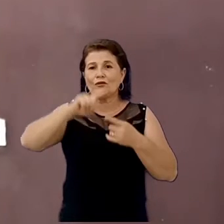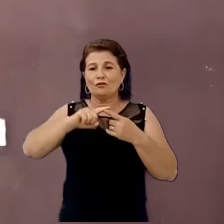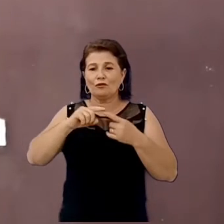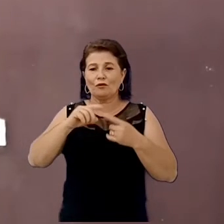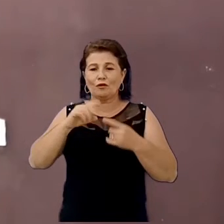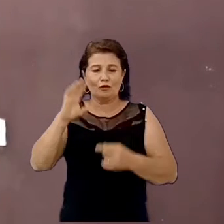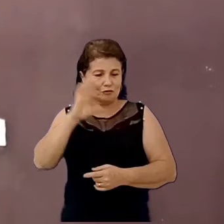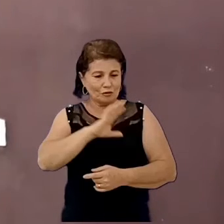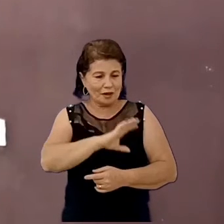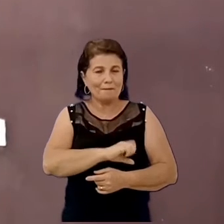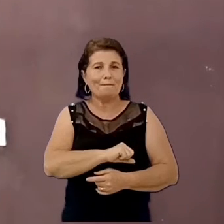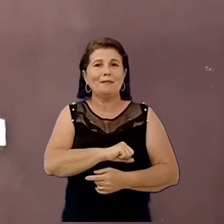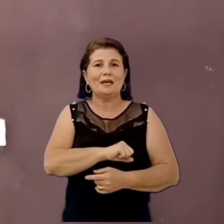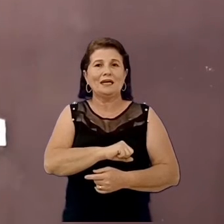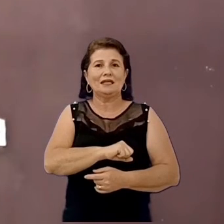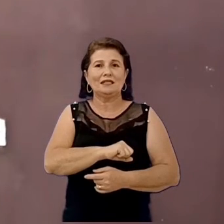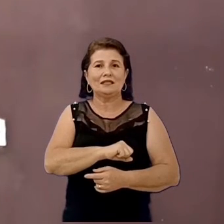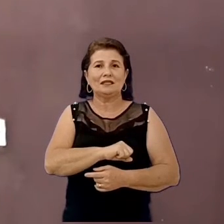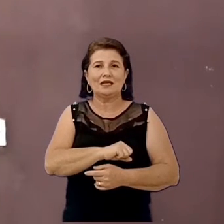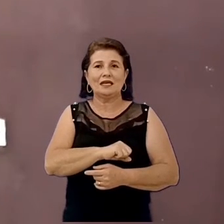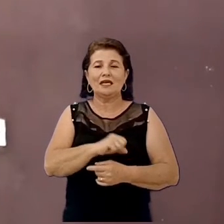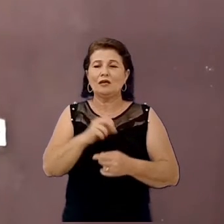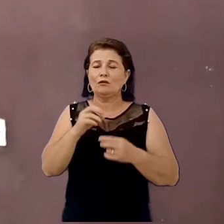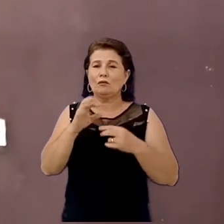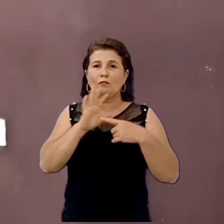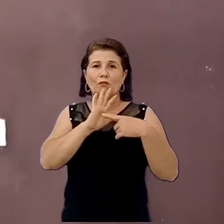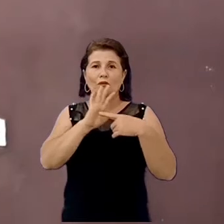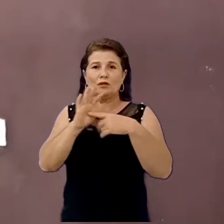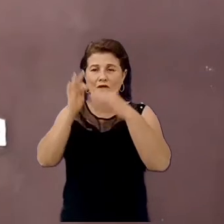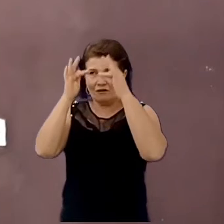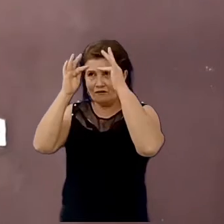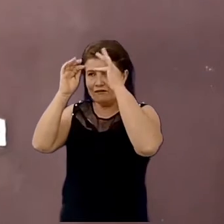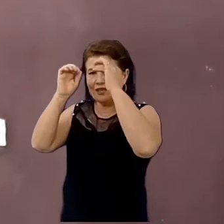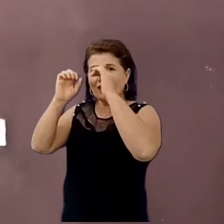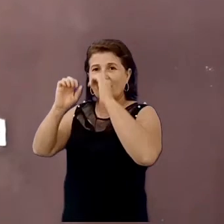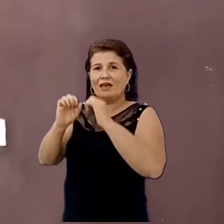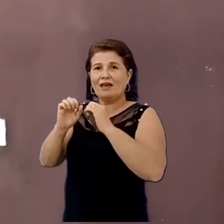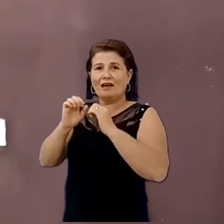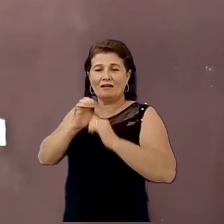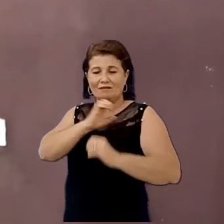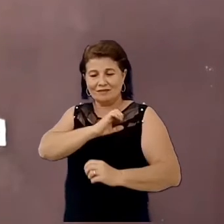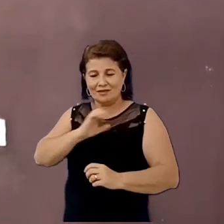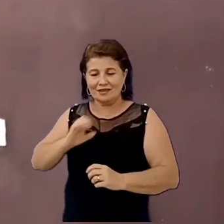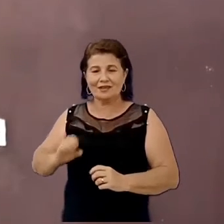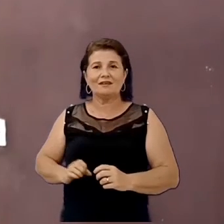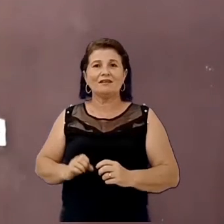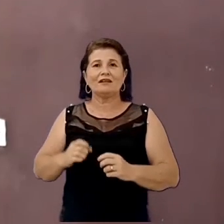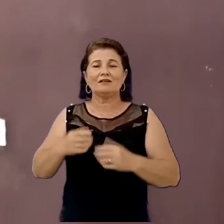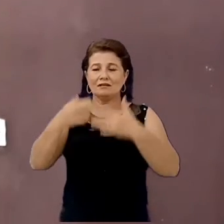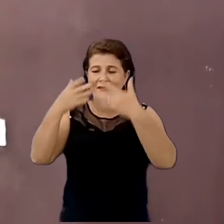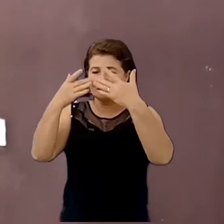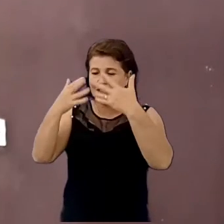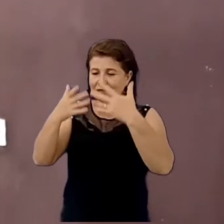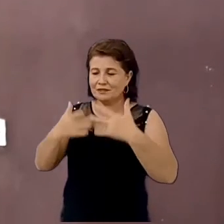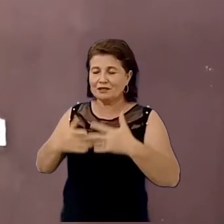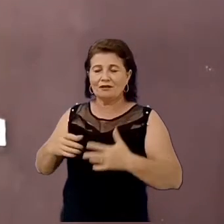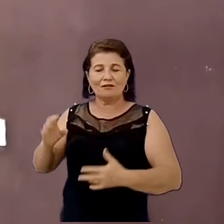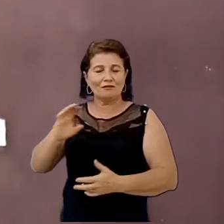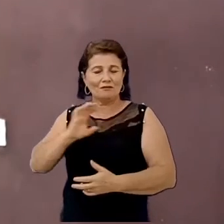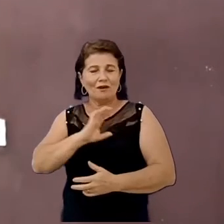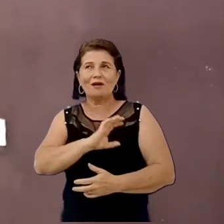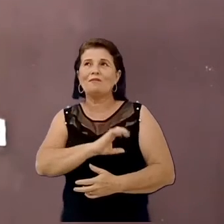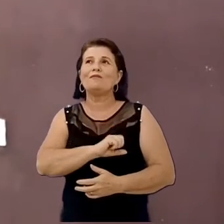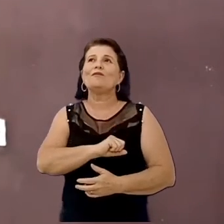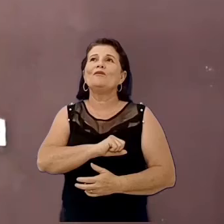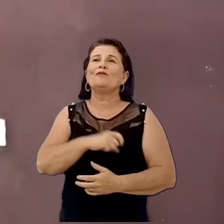amado conservo, e em relação a vocês, fiel ministro de Cristo, o qual também nos contou do amor que vocês